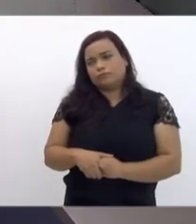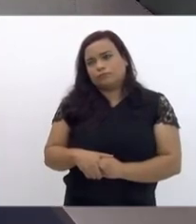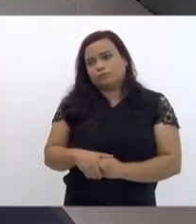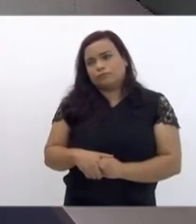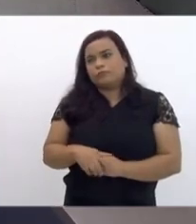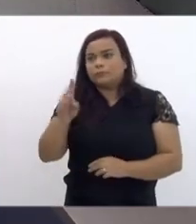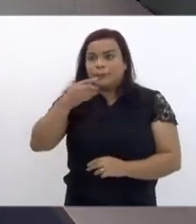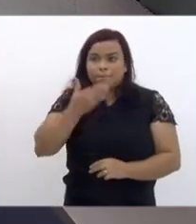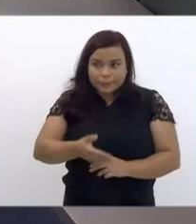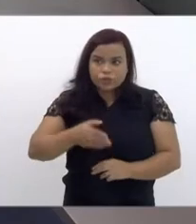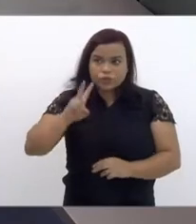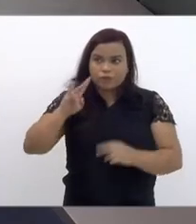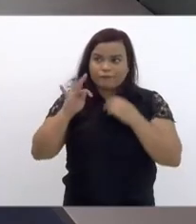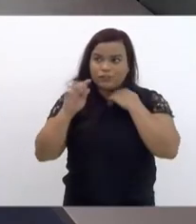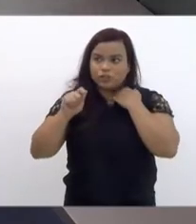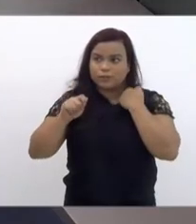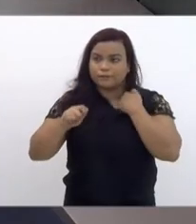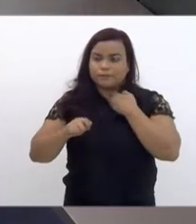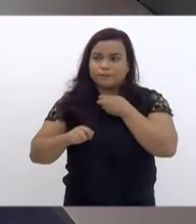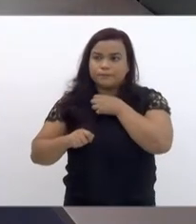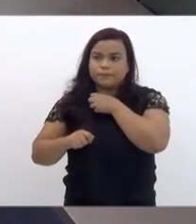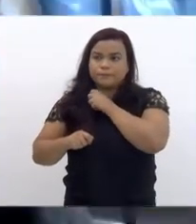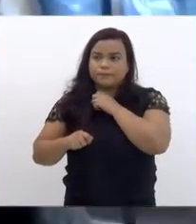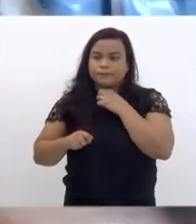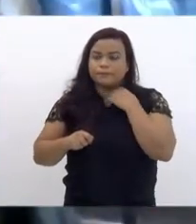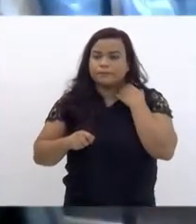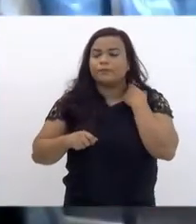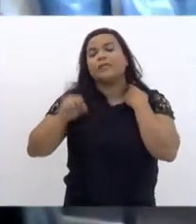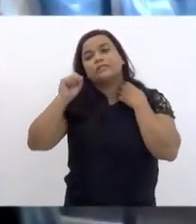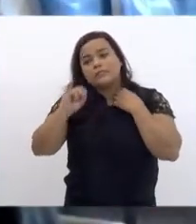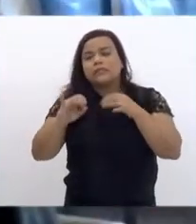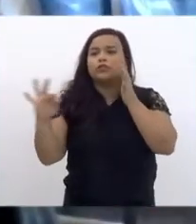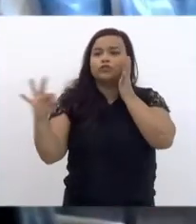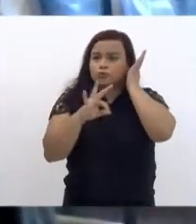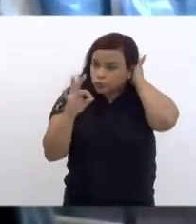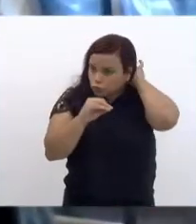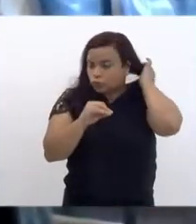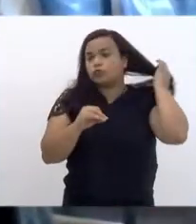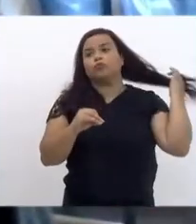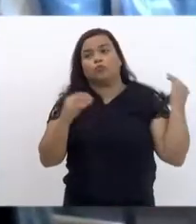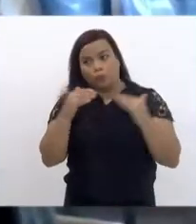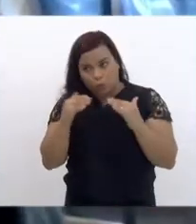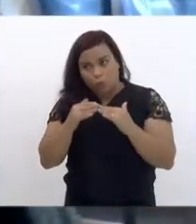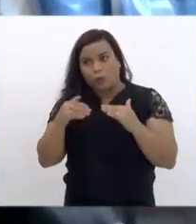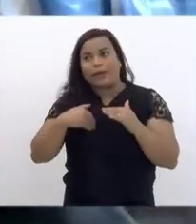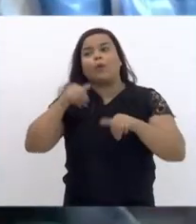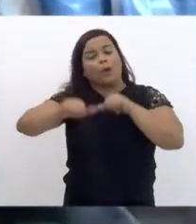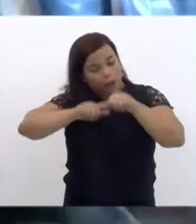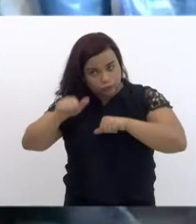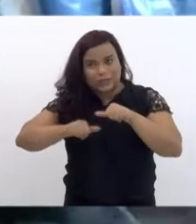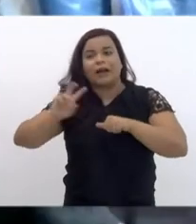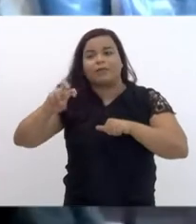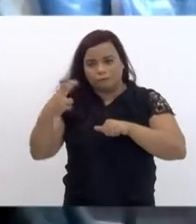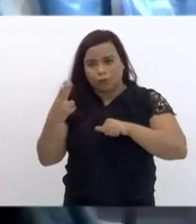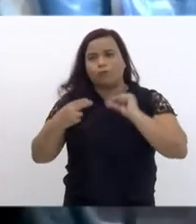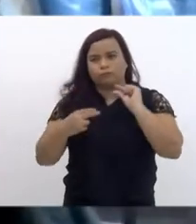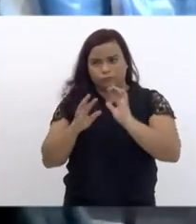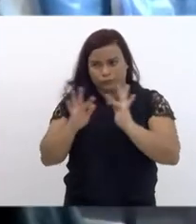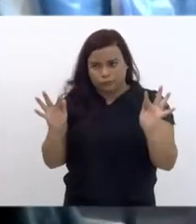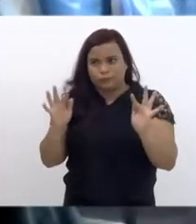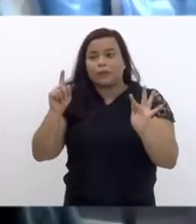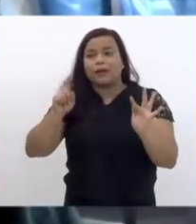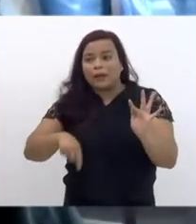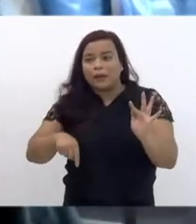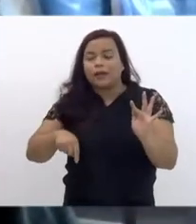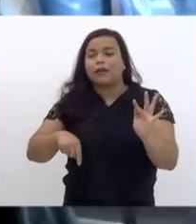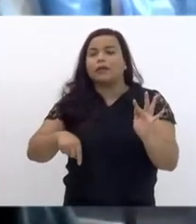Você pediu vista, Mink? Não, se todo mundo concordar que a única alteração que eu vou fazer é que essa alteração